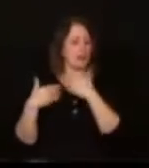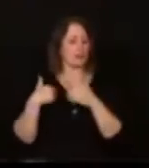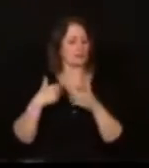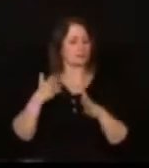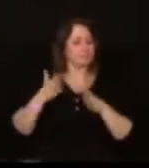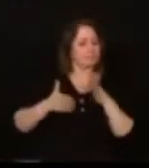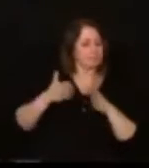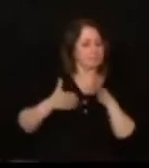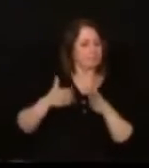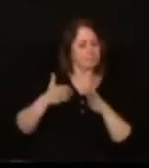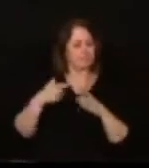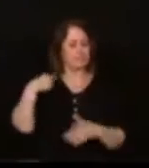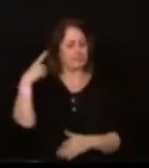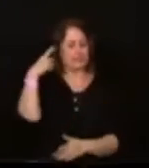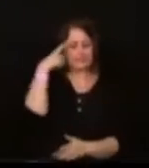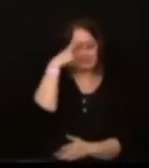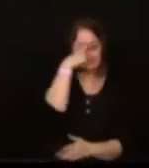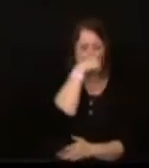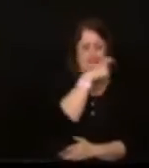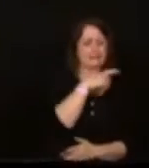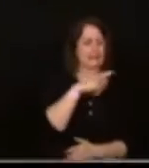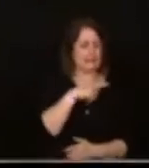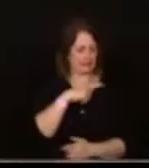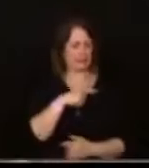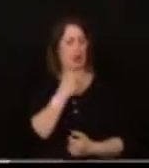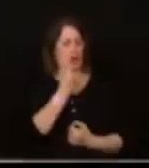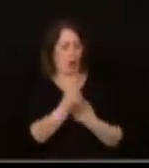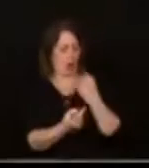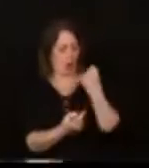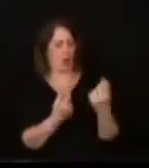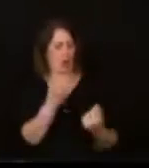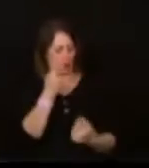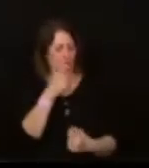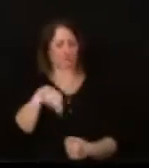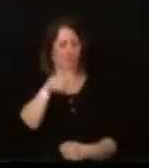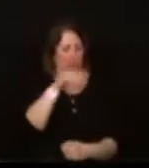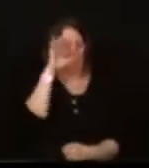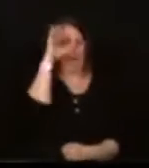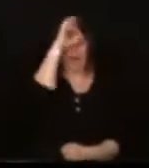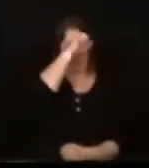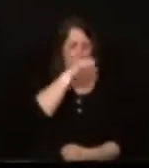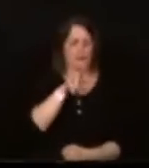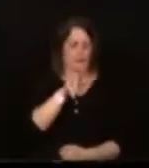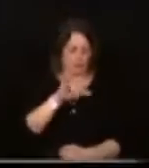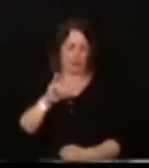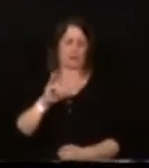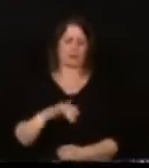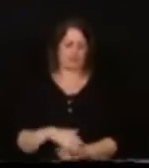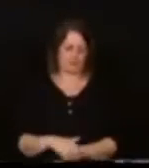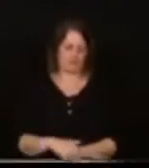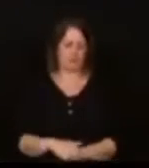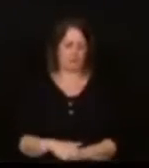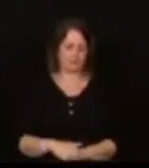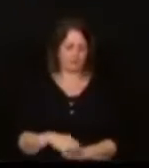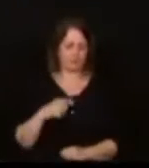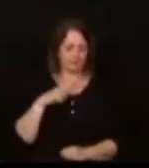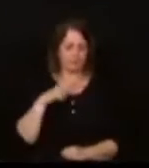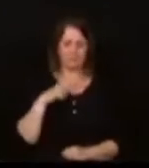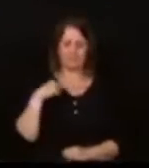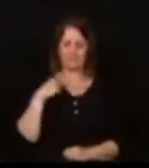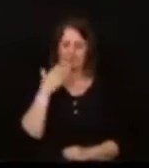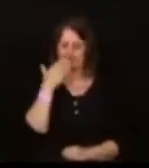fase, onde existem alguns aqui que vão aprender. Bem aqui na minha